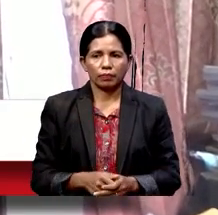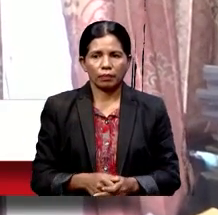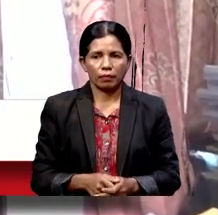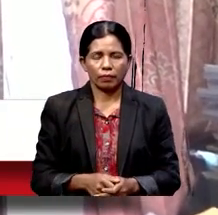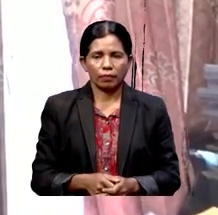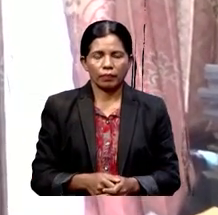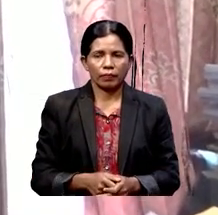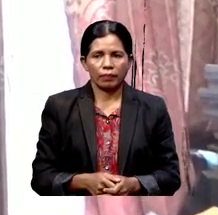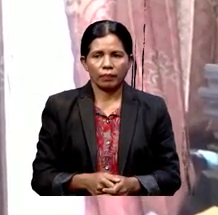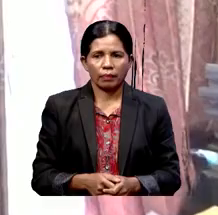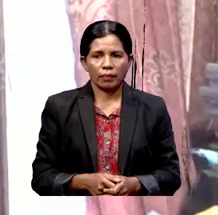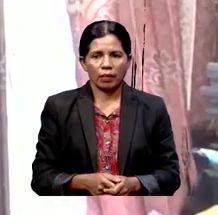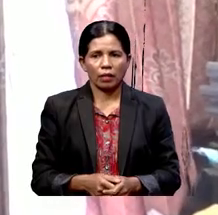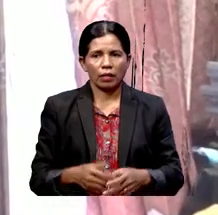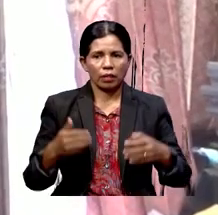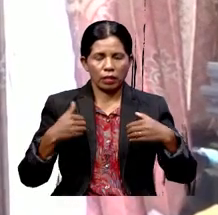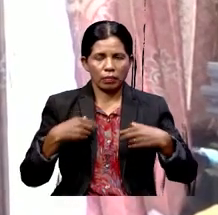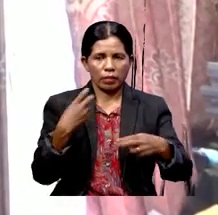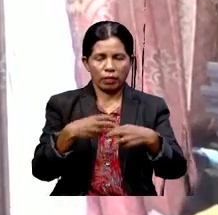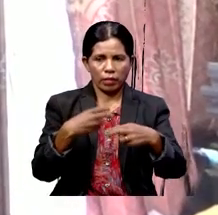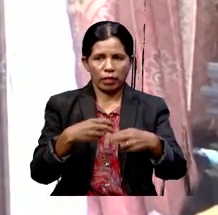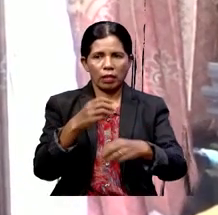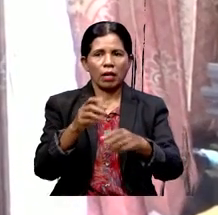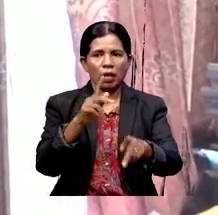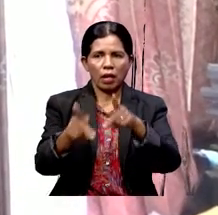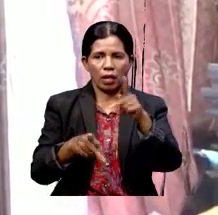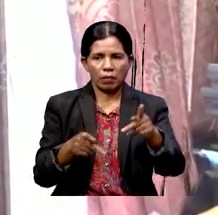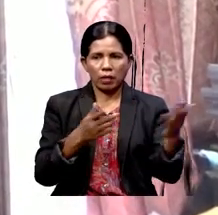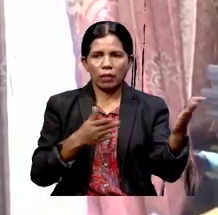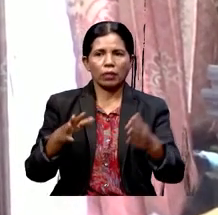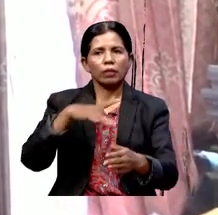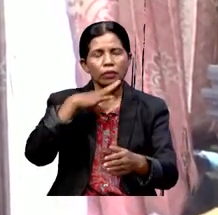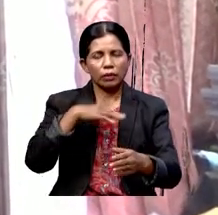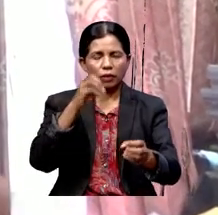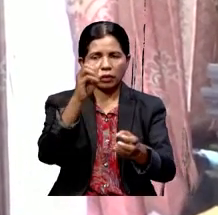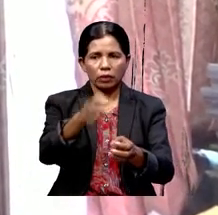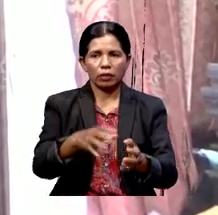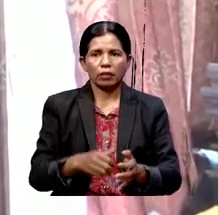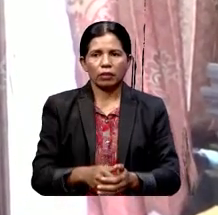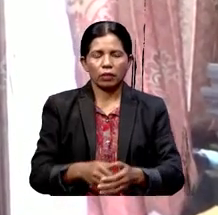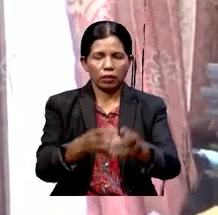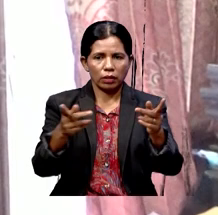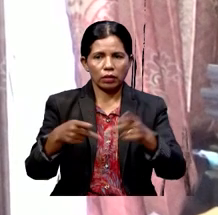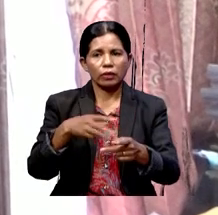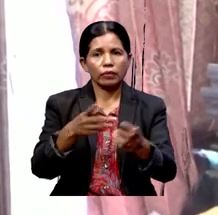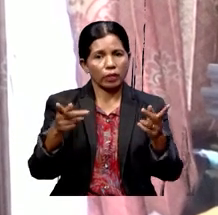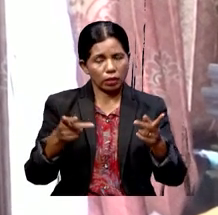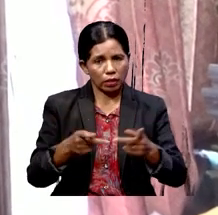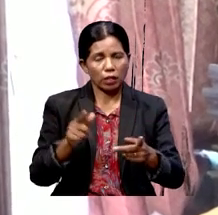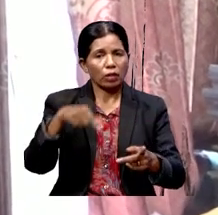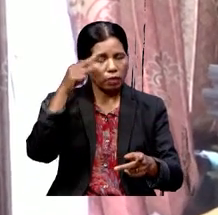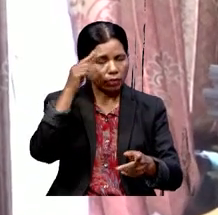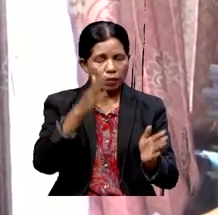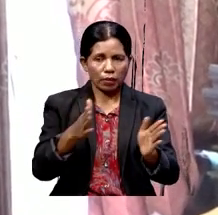entau iha mas impactu katak ema lo di lisu ba atso ba lisu le so ba lisu pati ne be gobierno prepara